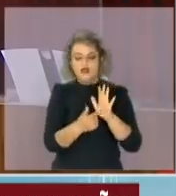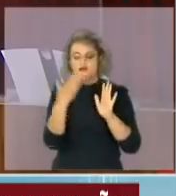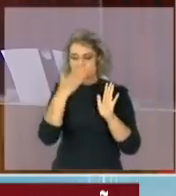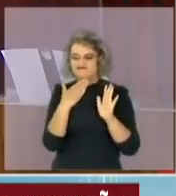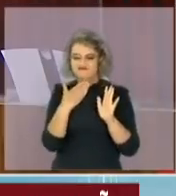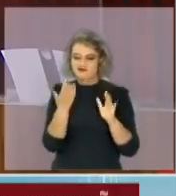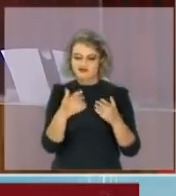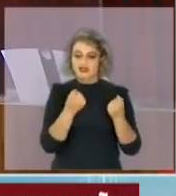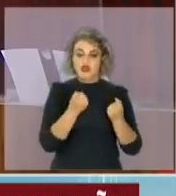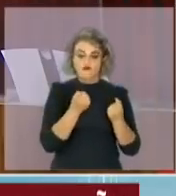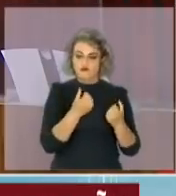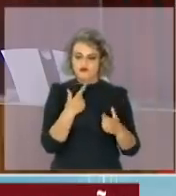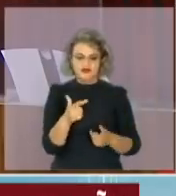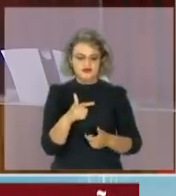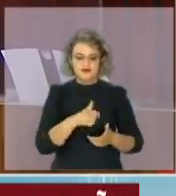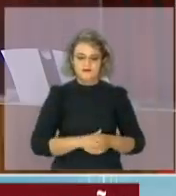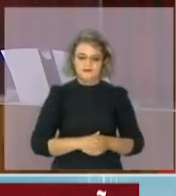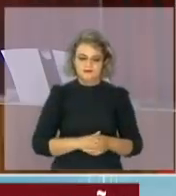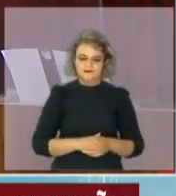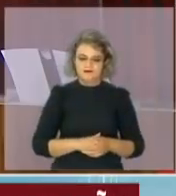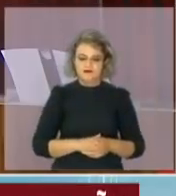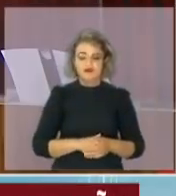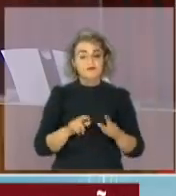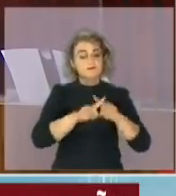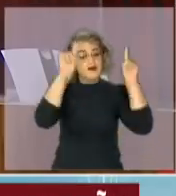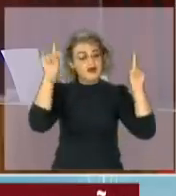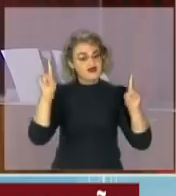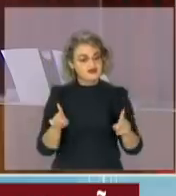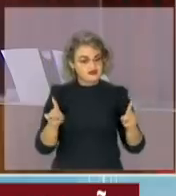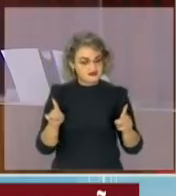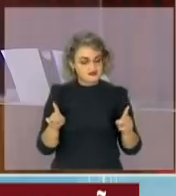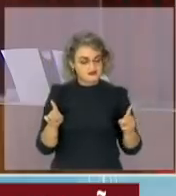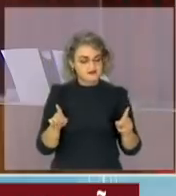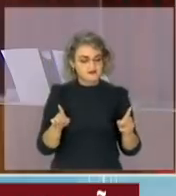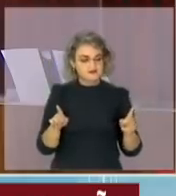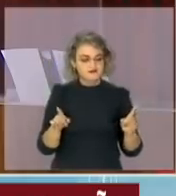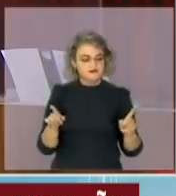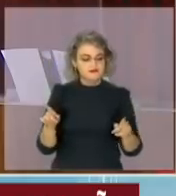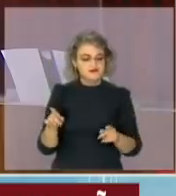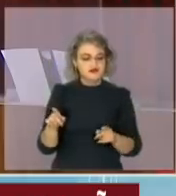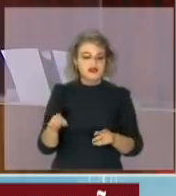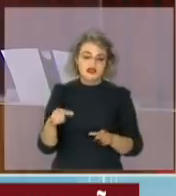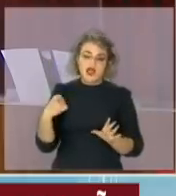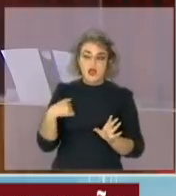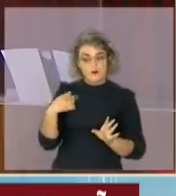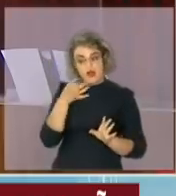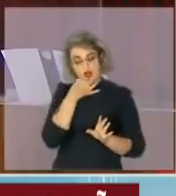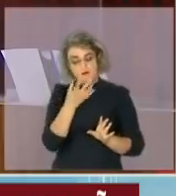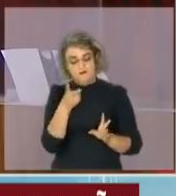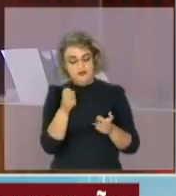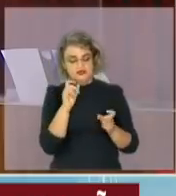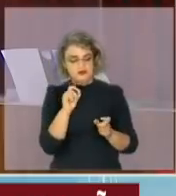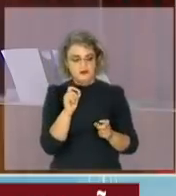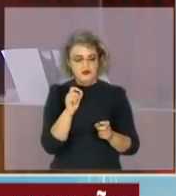uso daqueles aplicativos de mensagens instantâneas, como o WhatsApp, para disparar mensagens com desinformação e inverdades